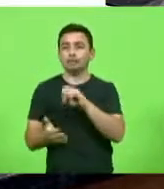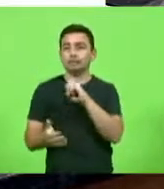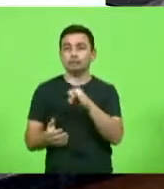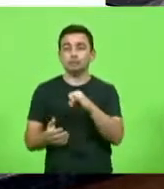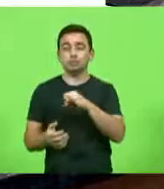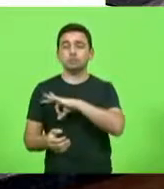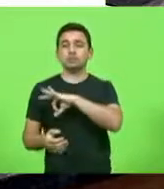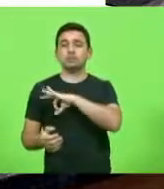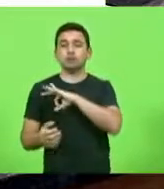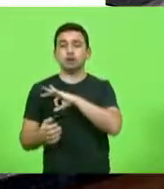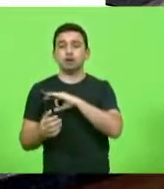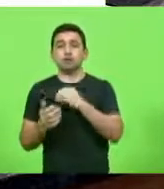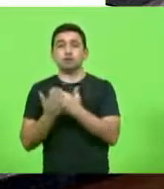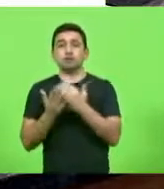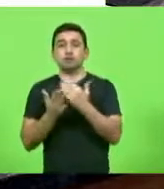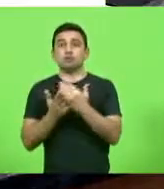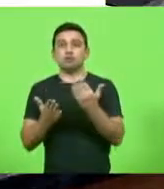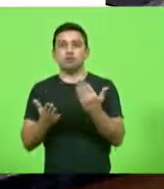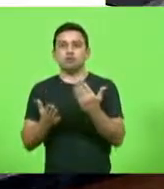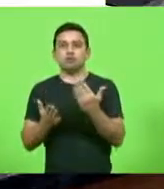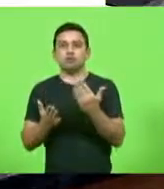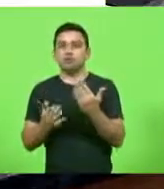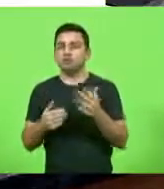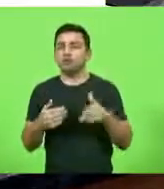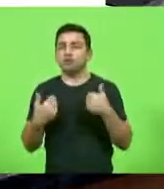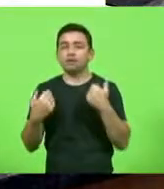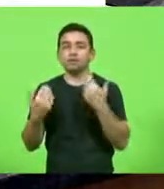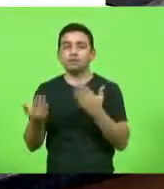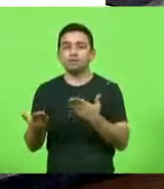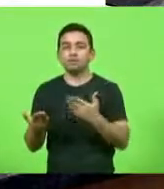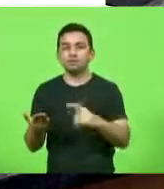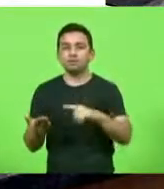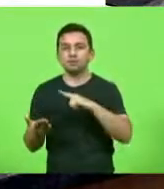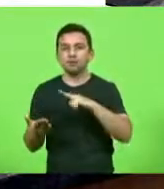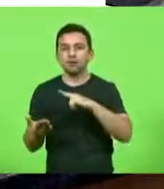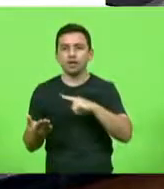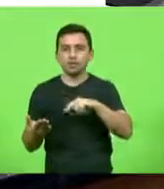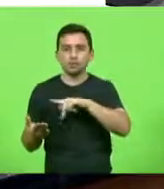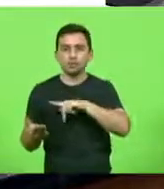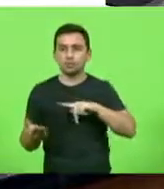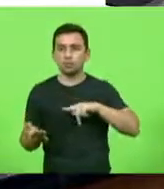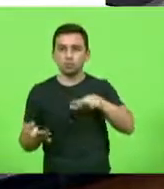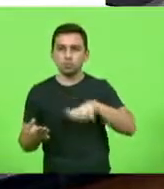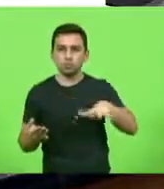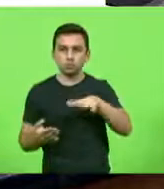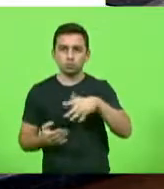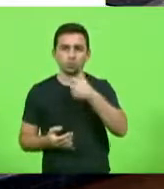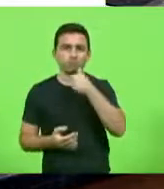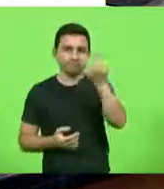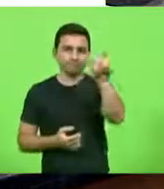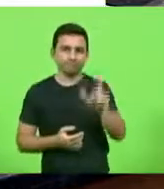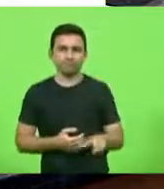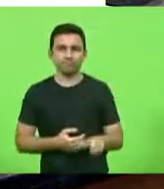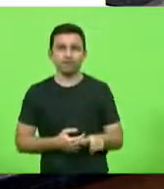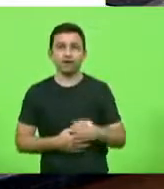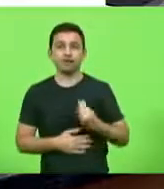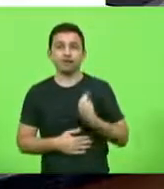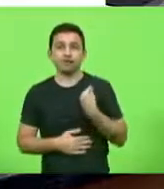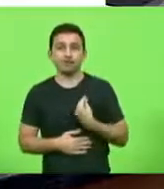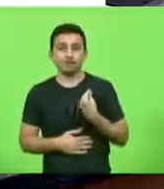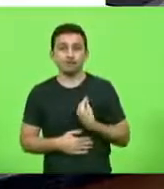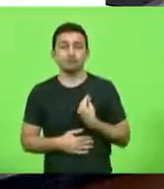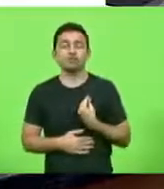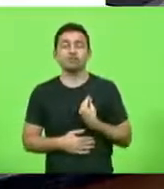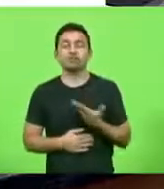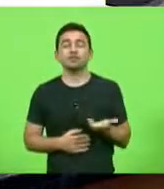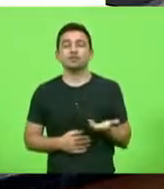policial. Às vezes as pessoas podem falar, o senhor ali tem o público do senhor dentro da Polícia Civil, porque é uma vida dentro da Polícia Civil no estado de Santa Catarina, nós